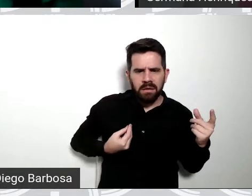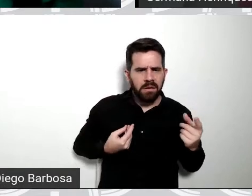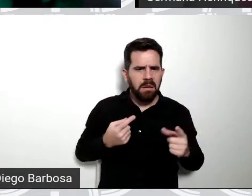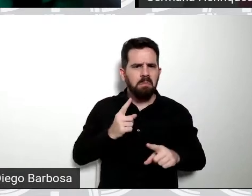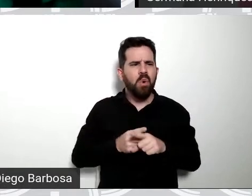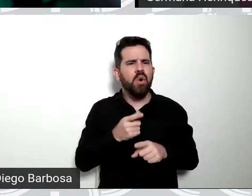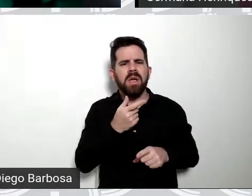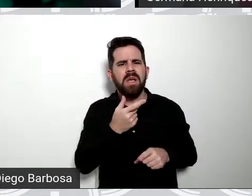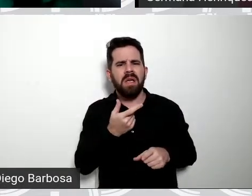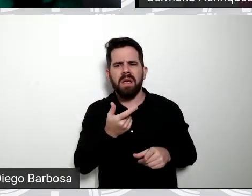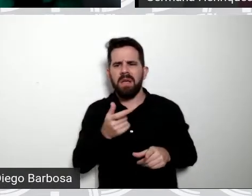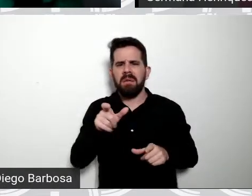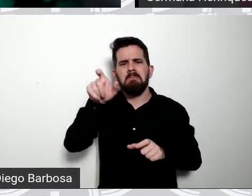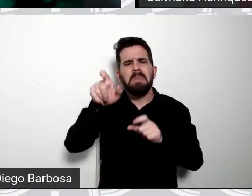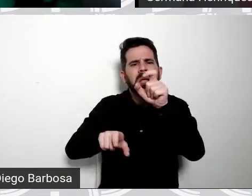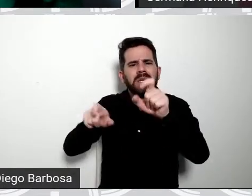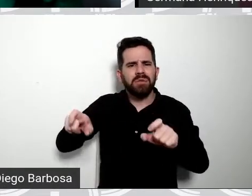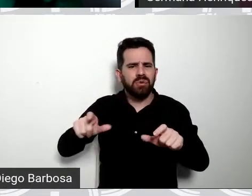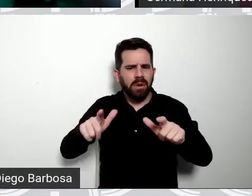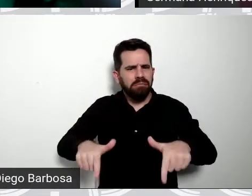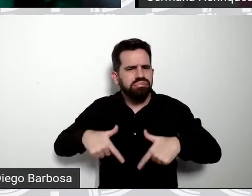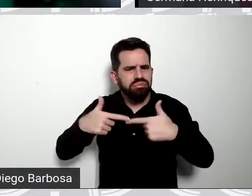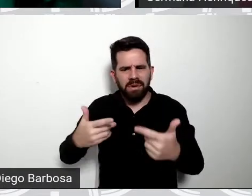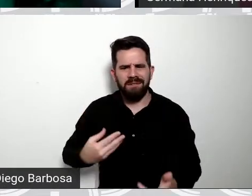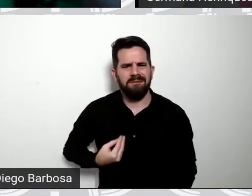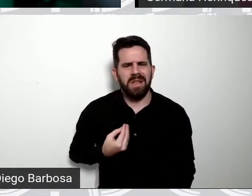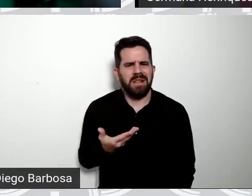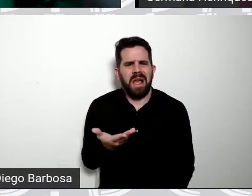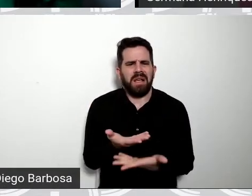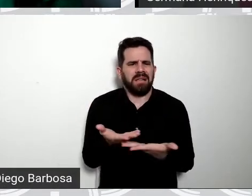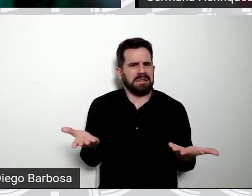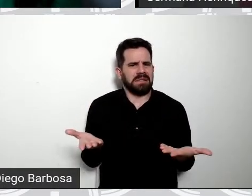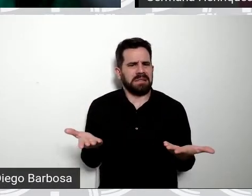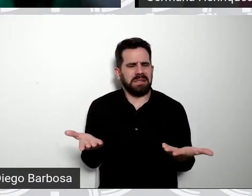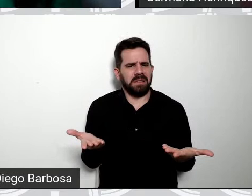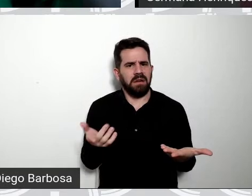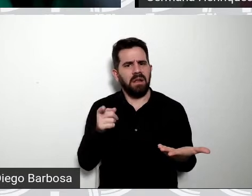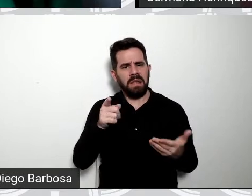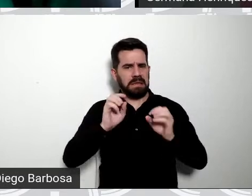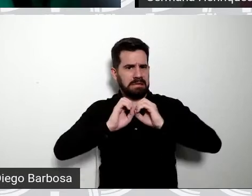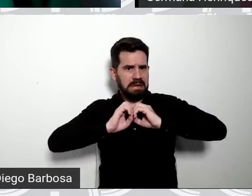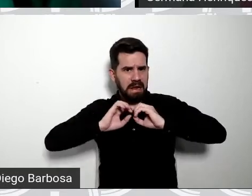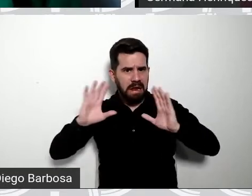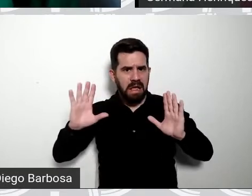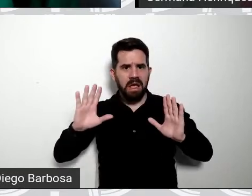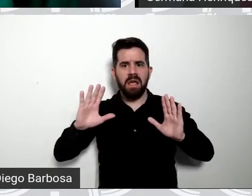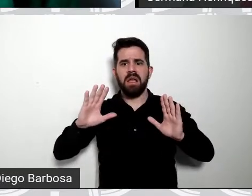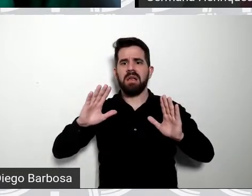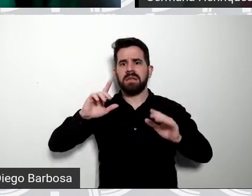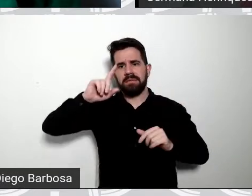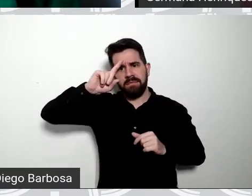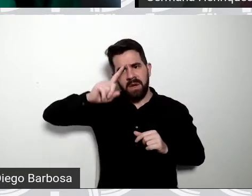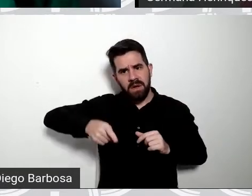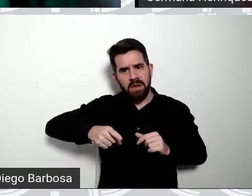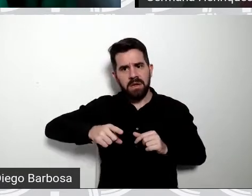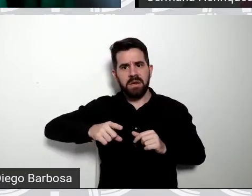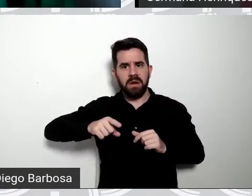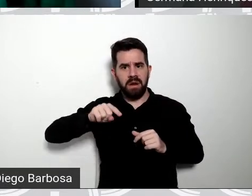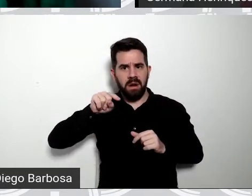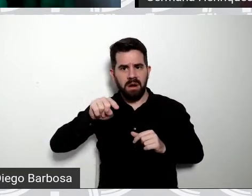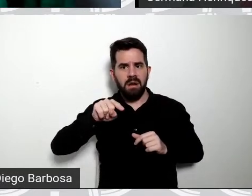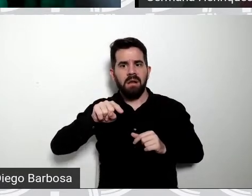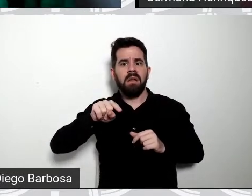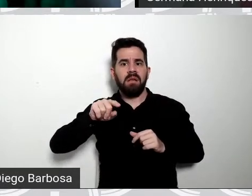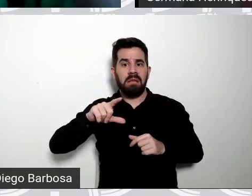daquela forma. Eles esclarecem, ordenam, constroem. Escrever a história é essencialmente